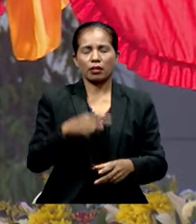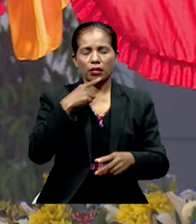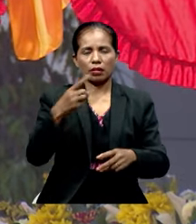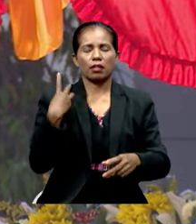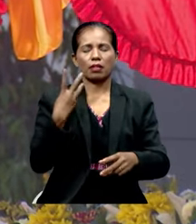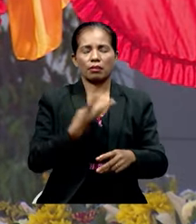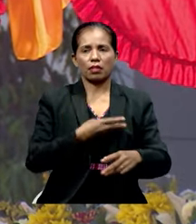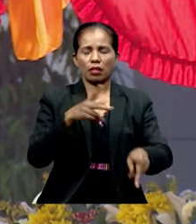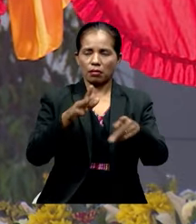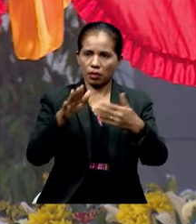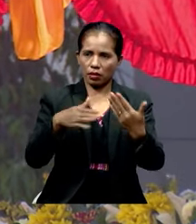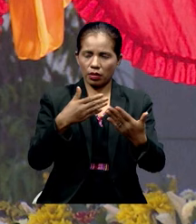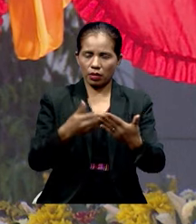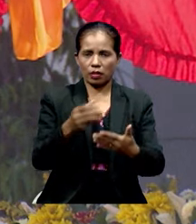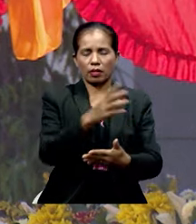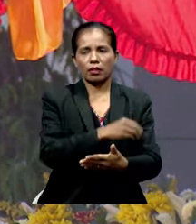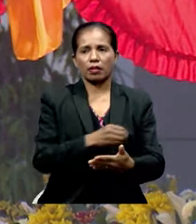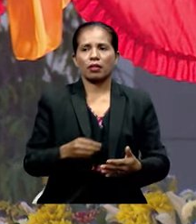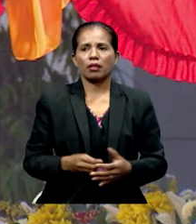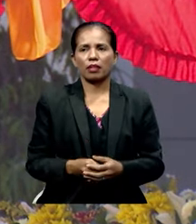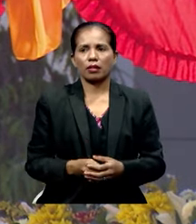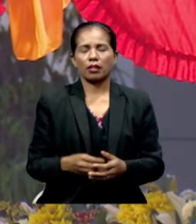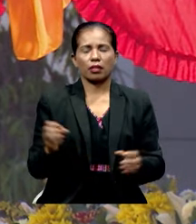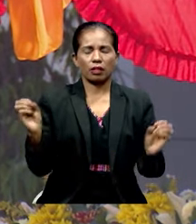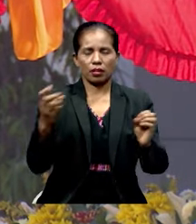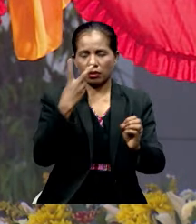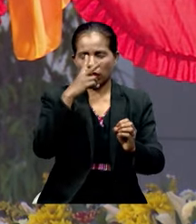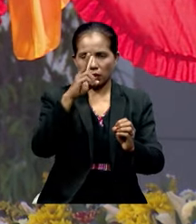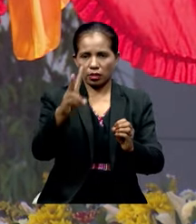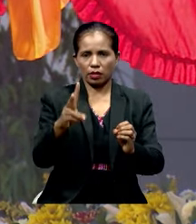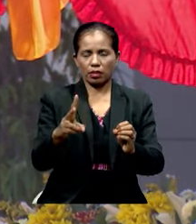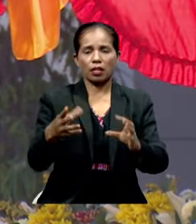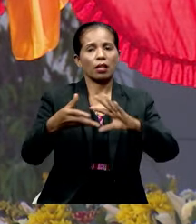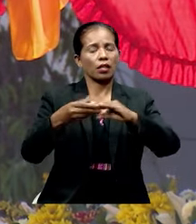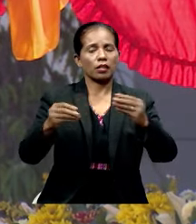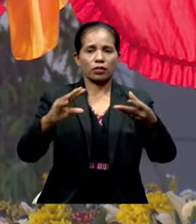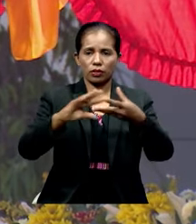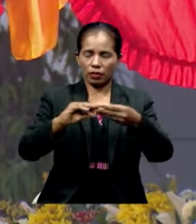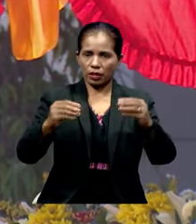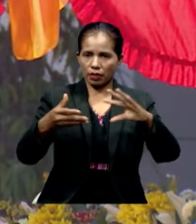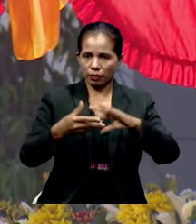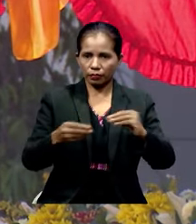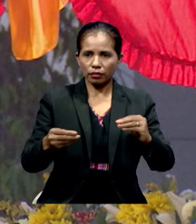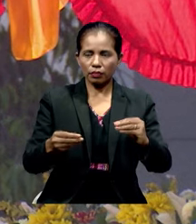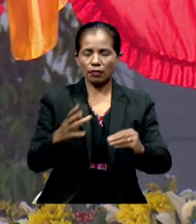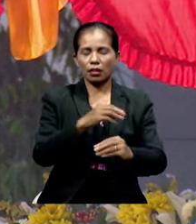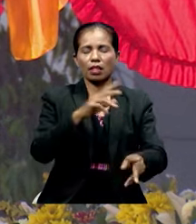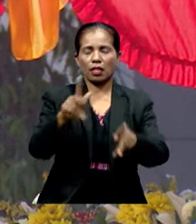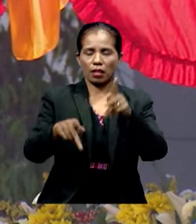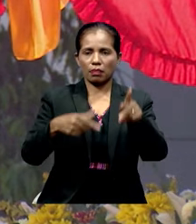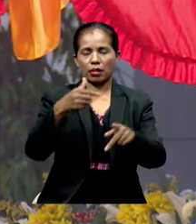pessoa destina-se não só a enaltecer as relações históricas entre o povo